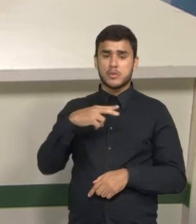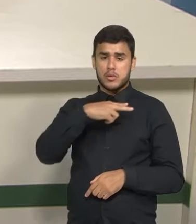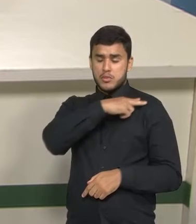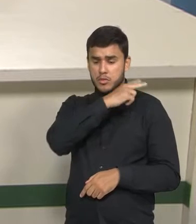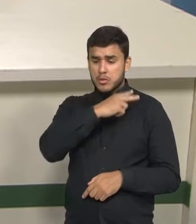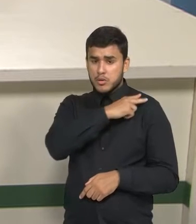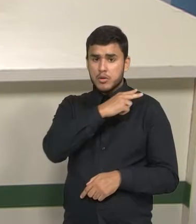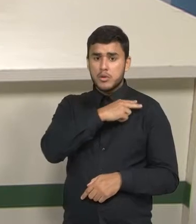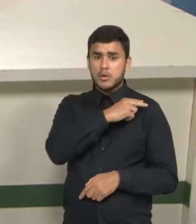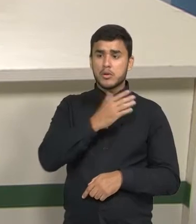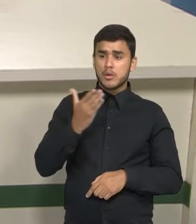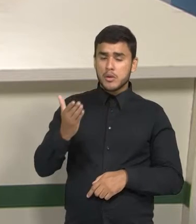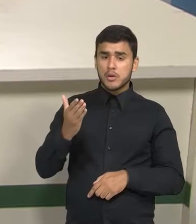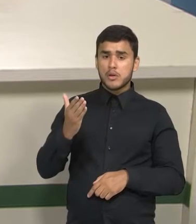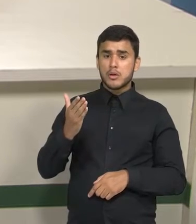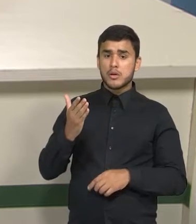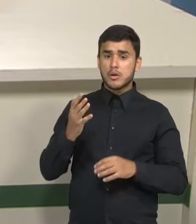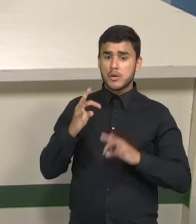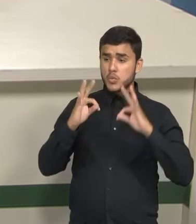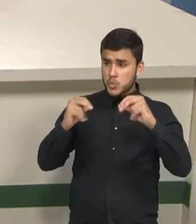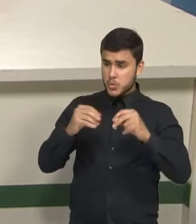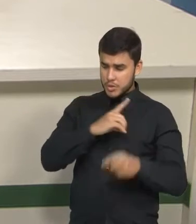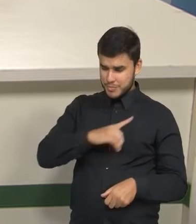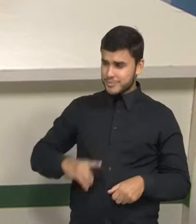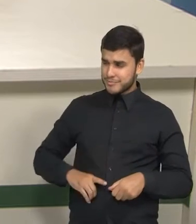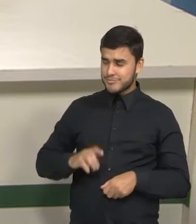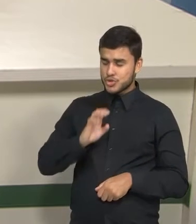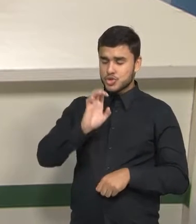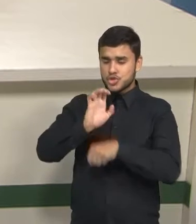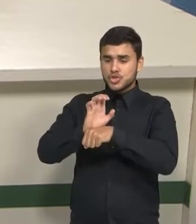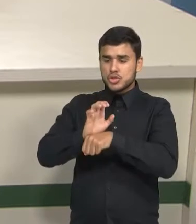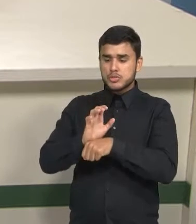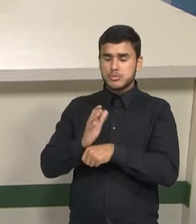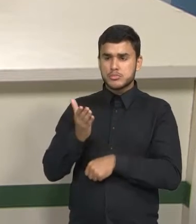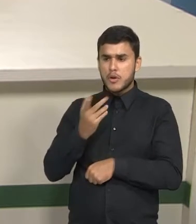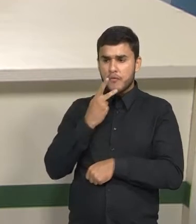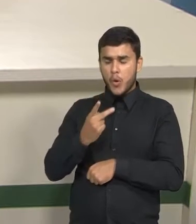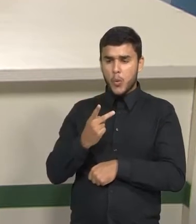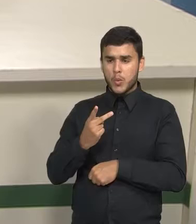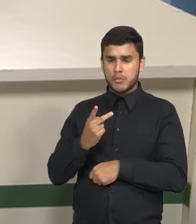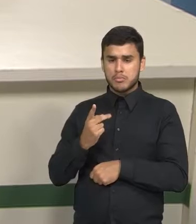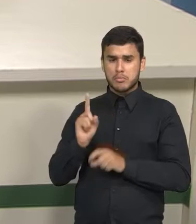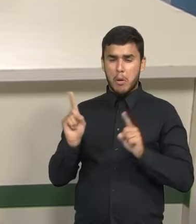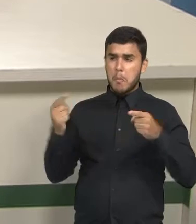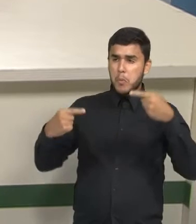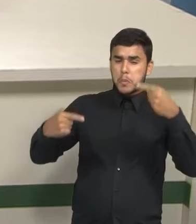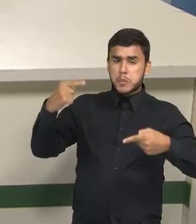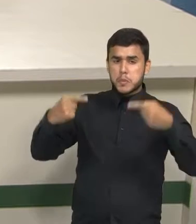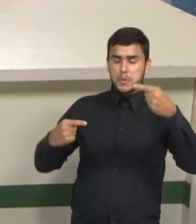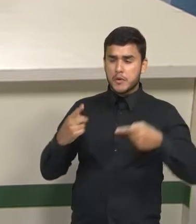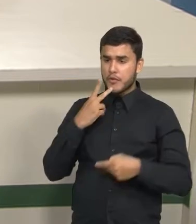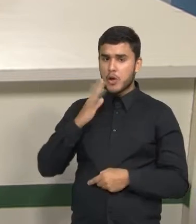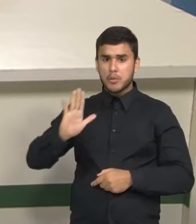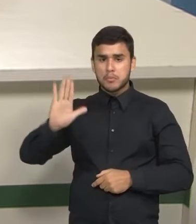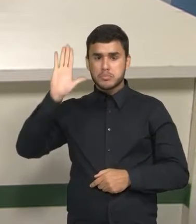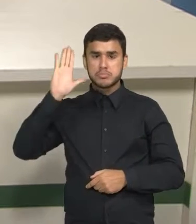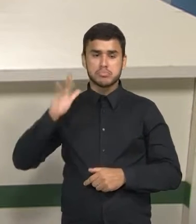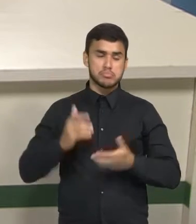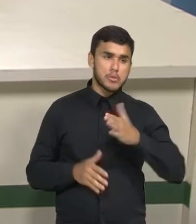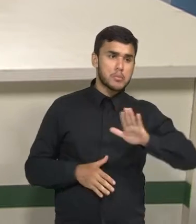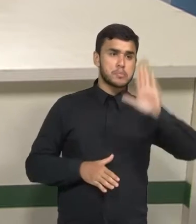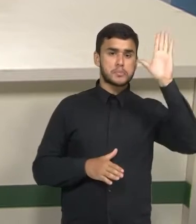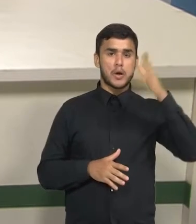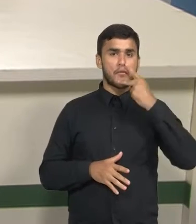de oposição representado pelo deputado estadual, Capitão Wagner. E eu vou mais longe. Por quê? Porque o que eles prometiam?